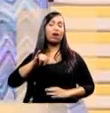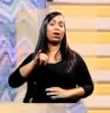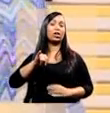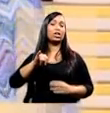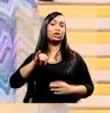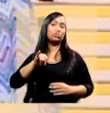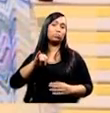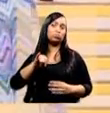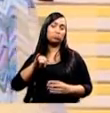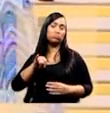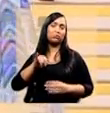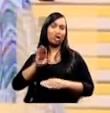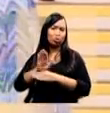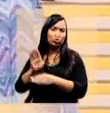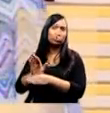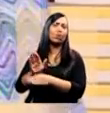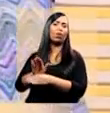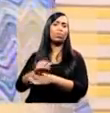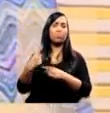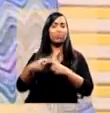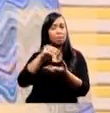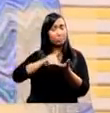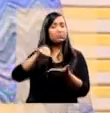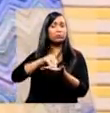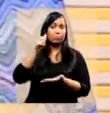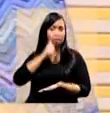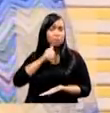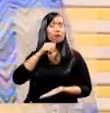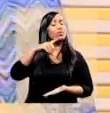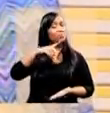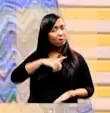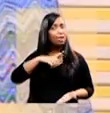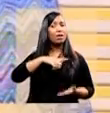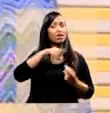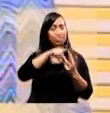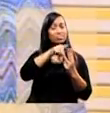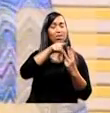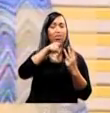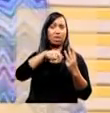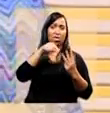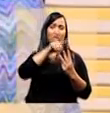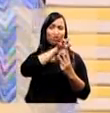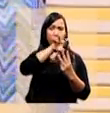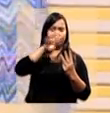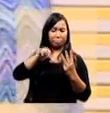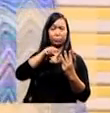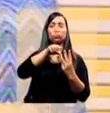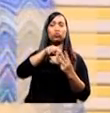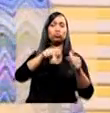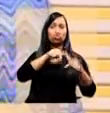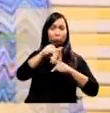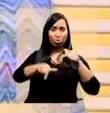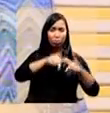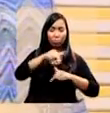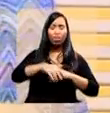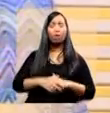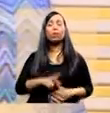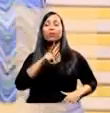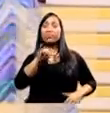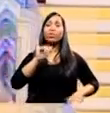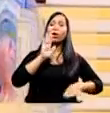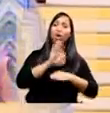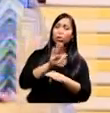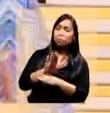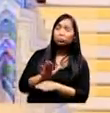vai parar, lógico, lá na Secretaria da Mulher, que tem 3 tipos, eu acho, de serviços que